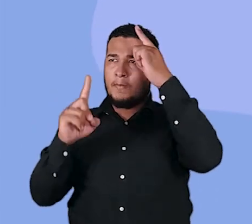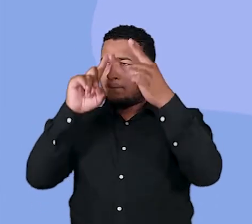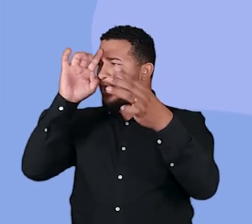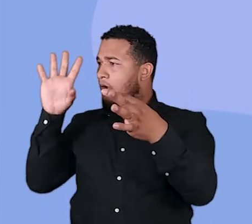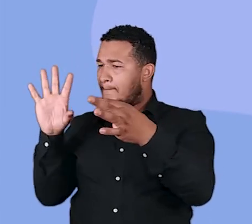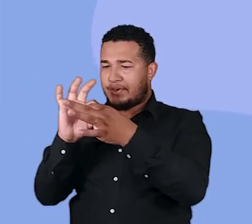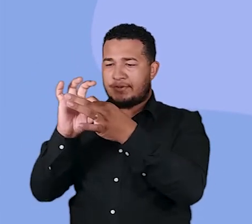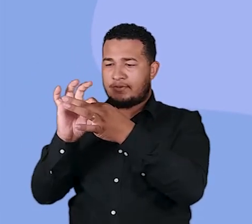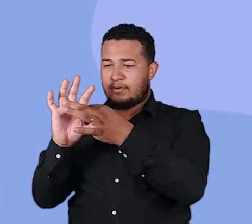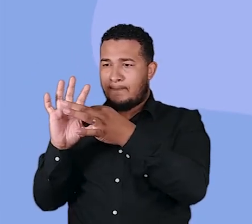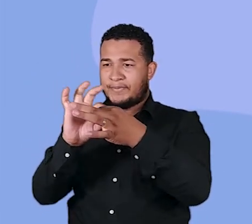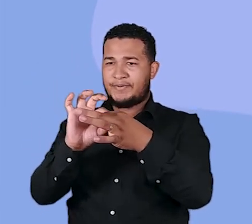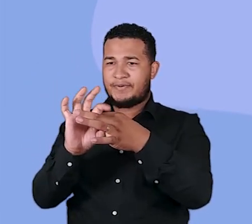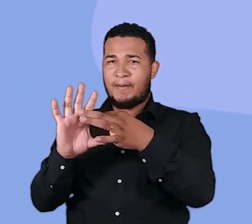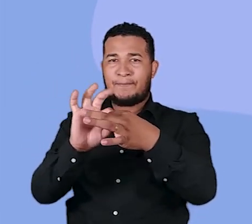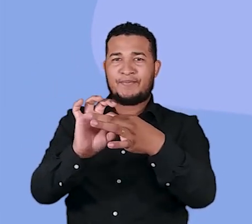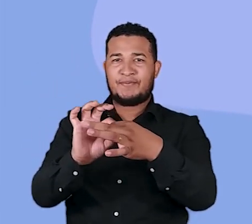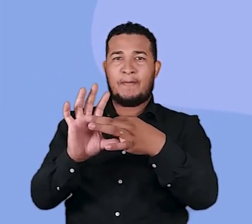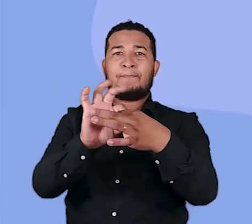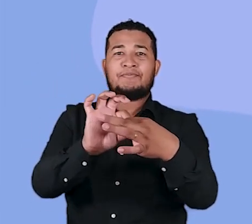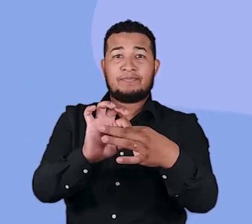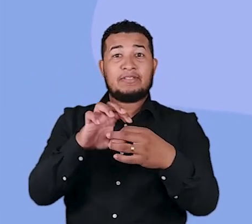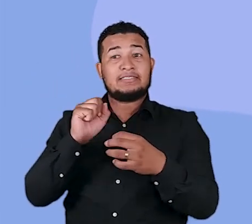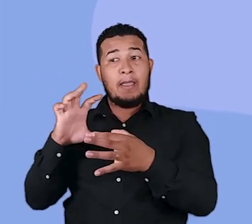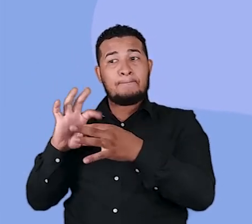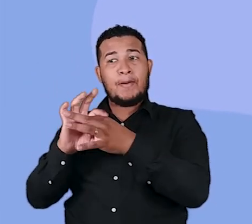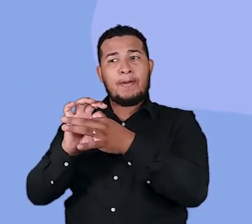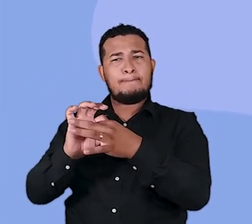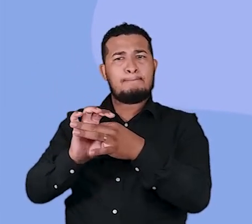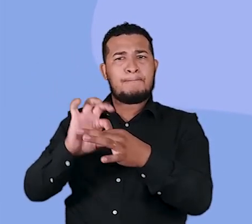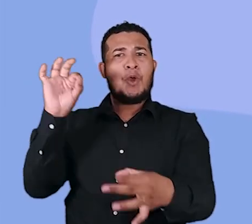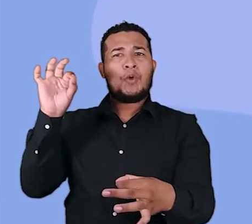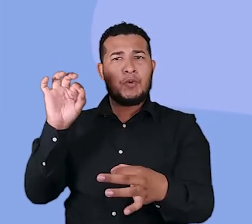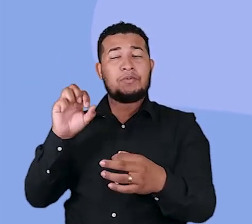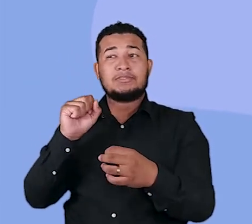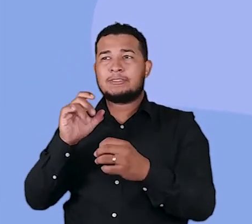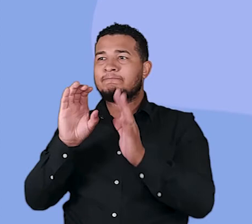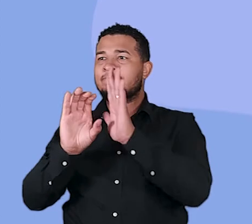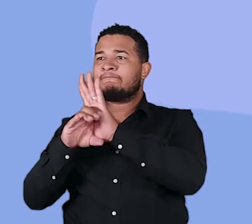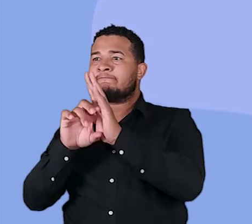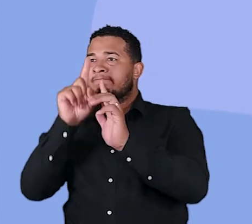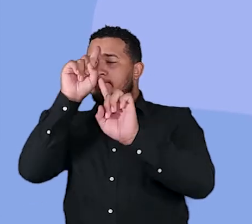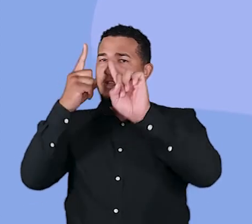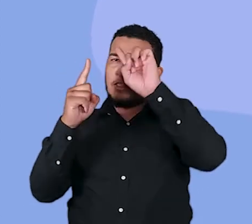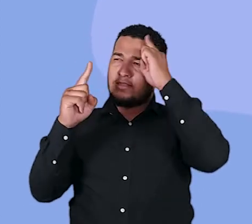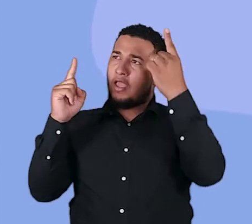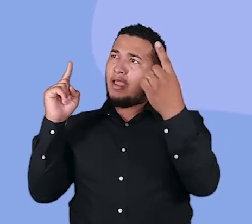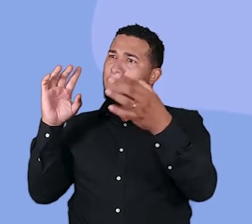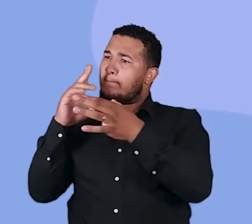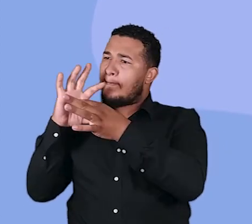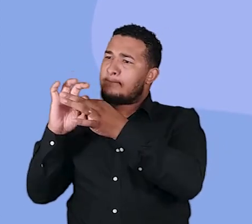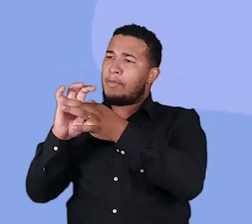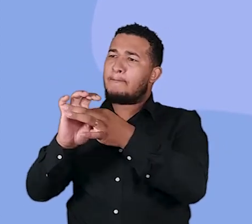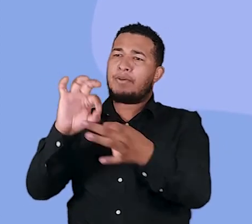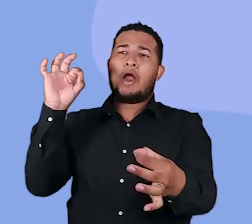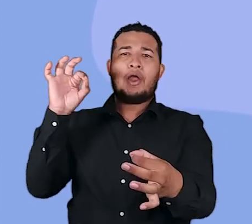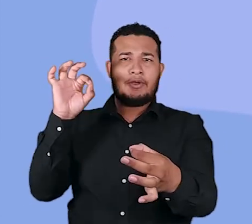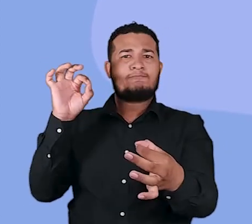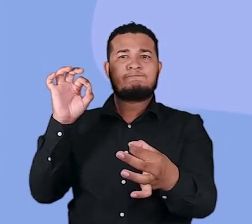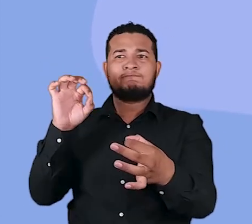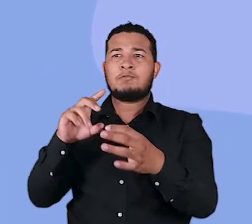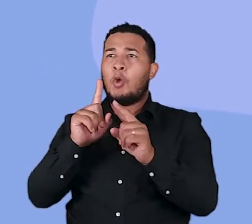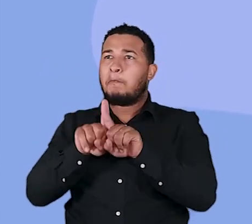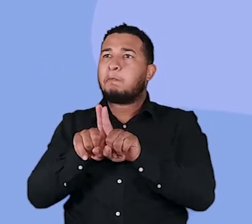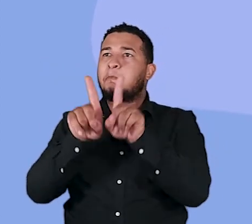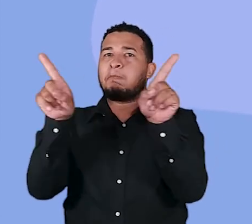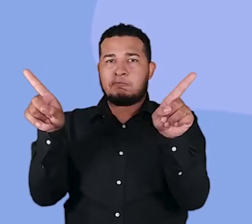ideias entre si. Falamos que um texto está incoerente quando as ideias abordadas não seguem uma sequência